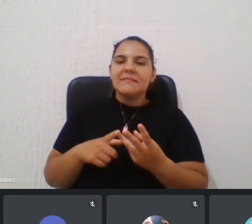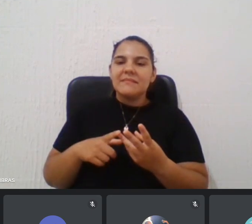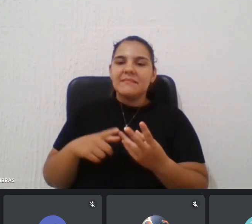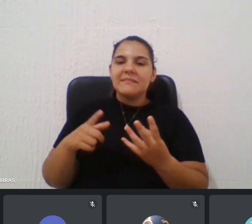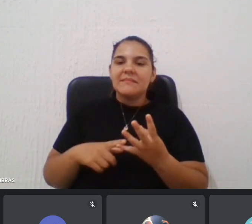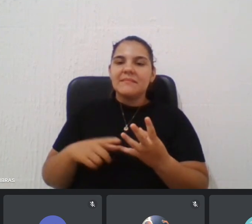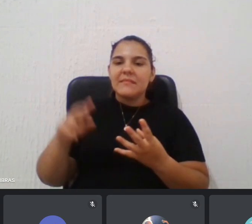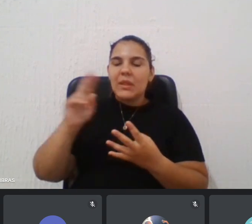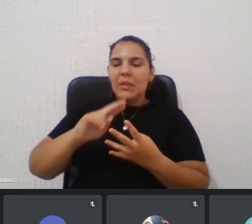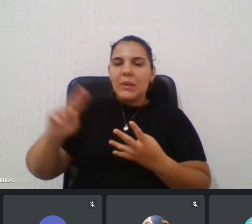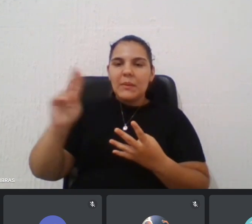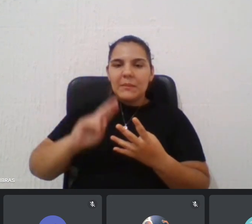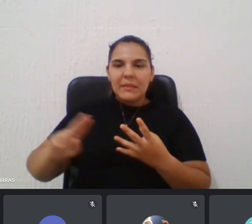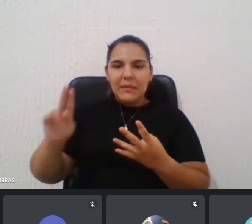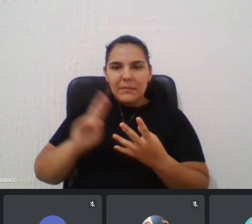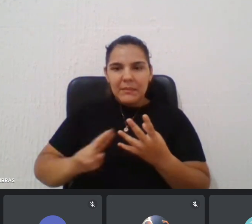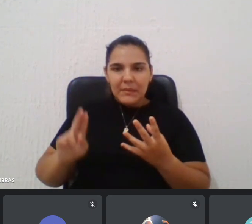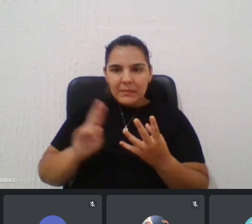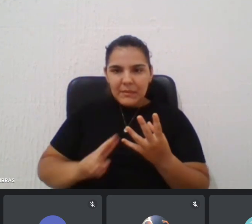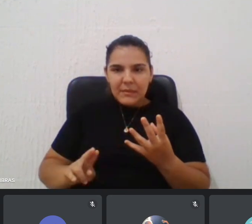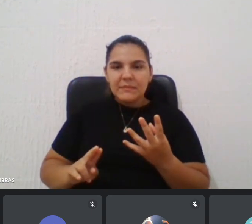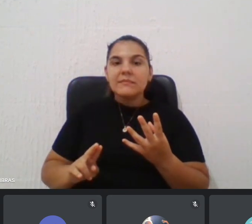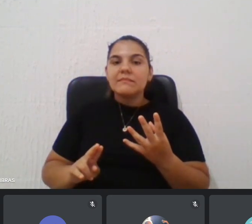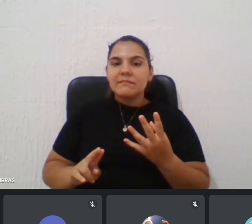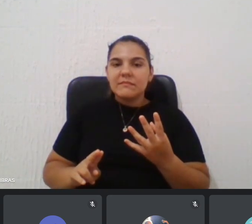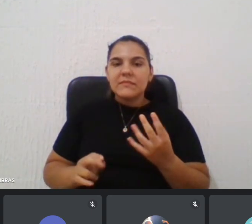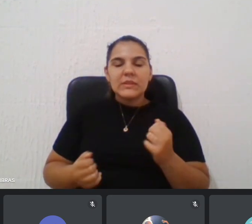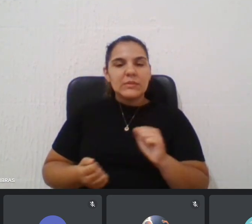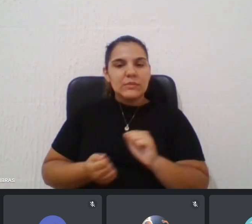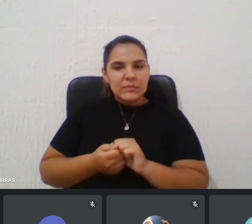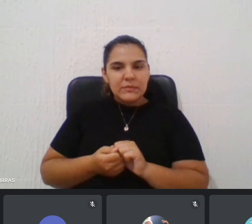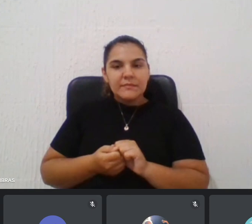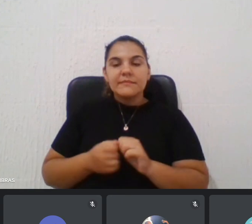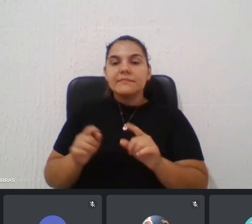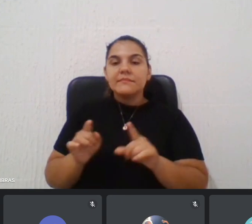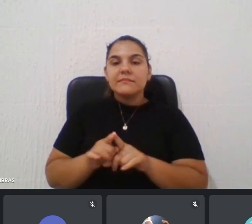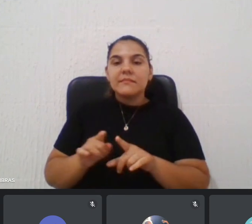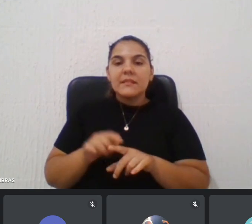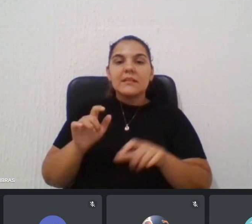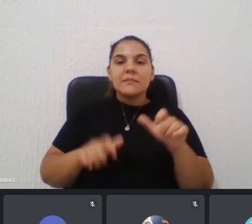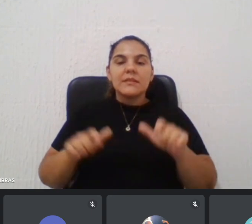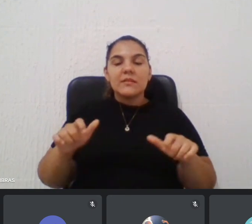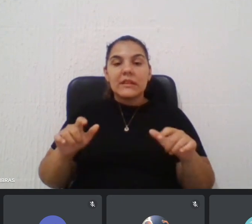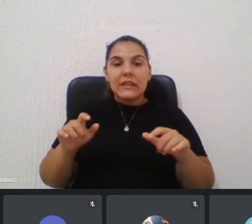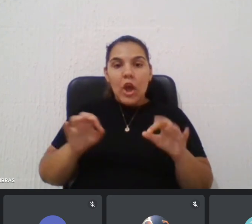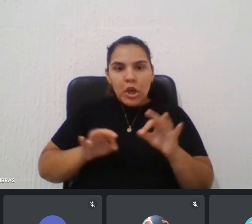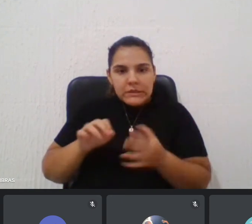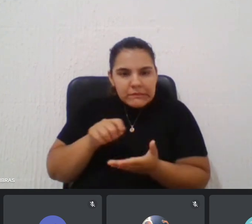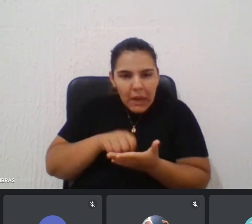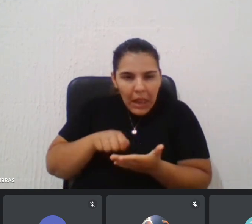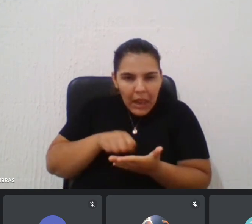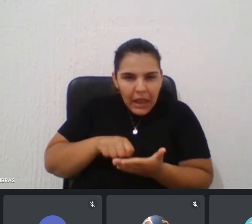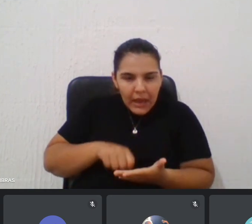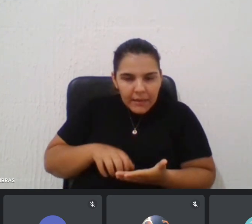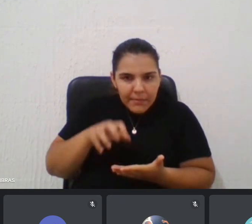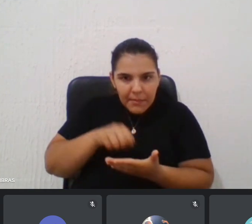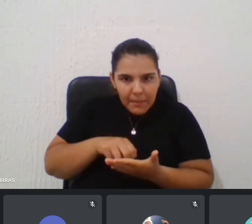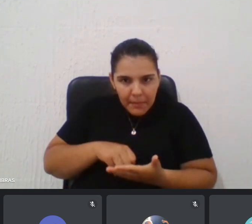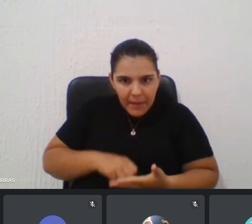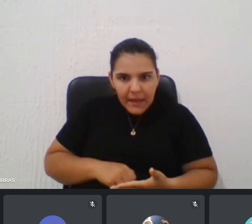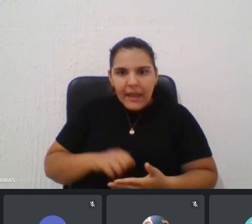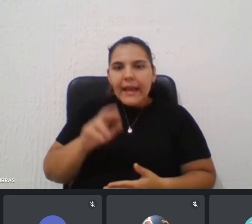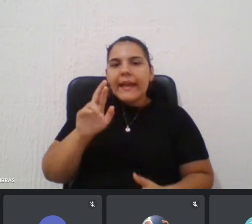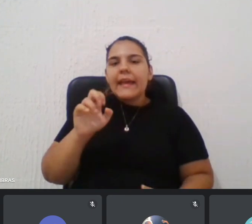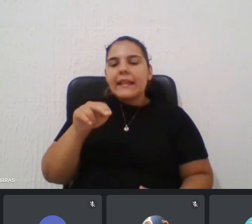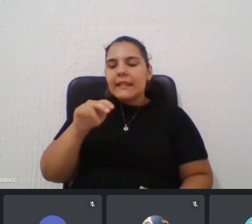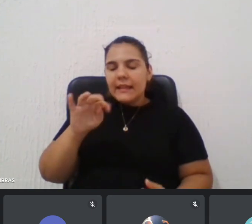unido que está juntando as mãos, tem o pessoal que está fazendo a relatoria aqui também, a Renata, a Leca, o Jefferson,